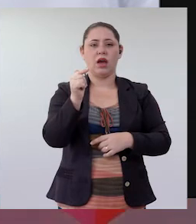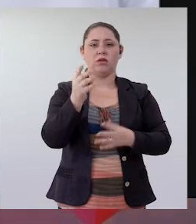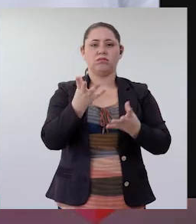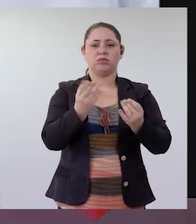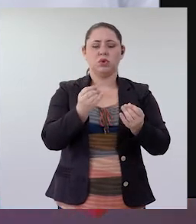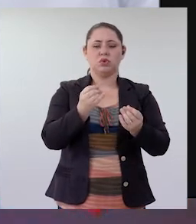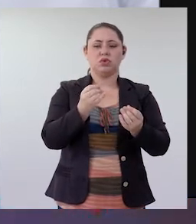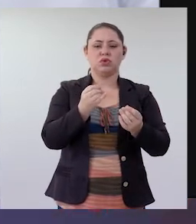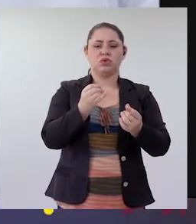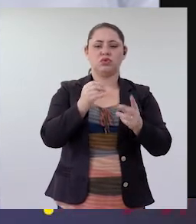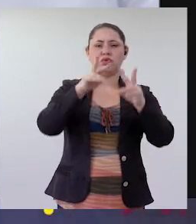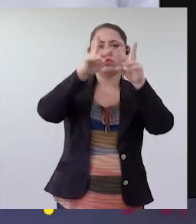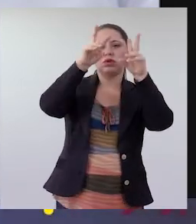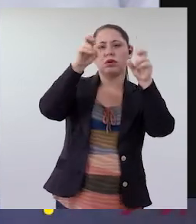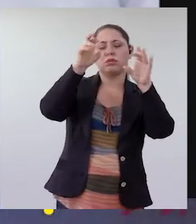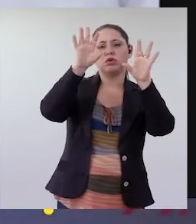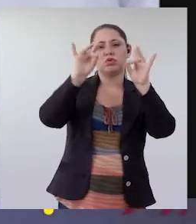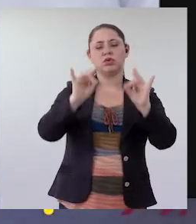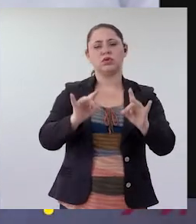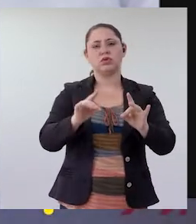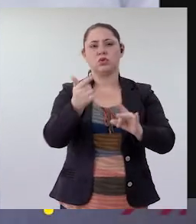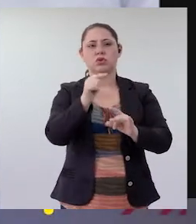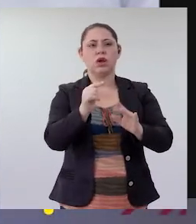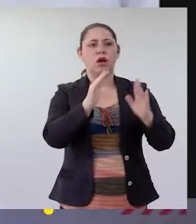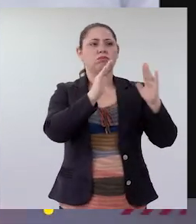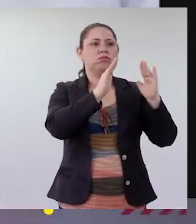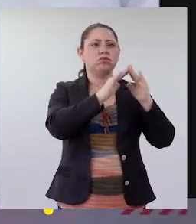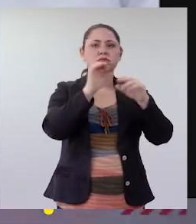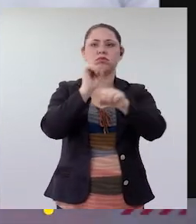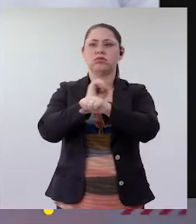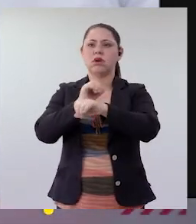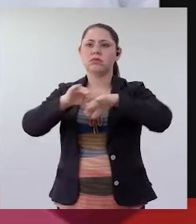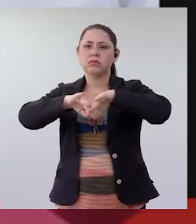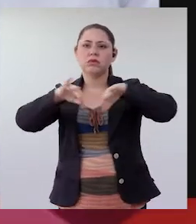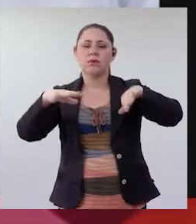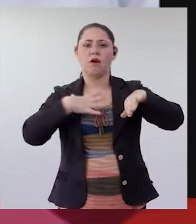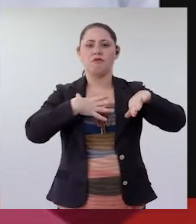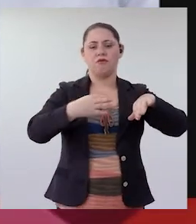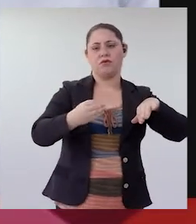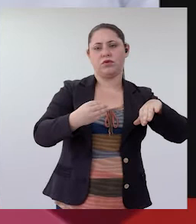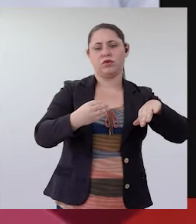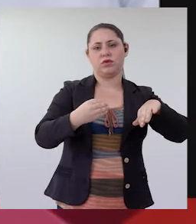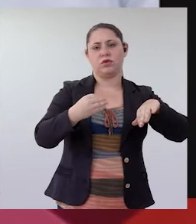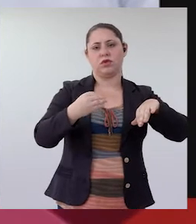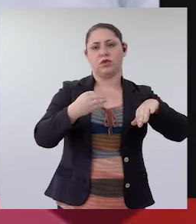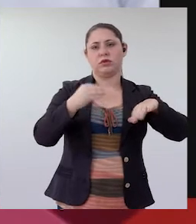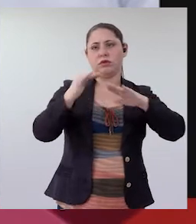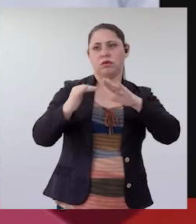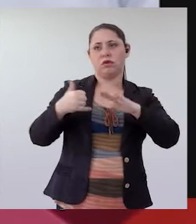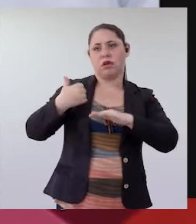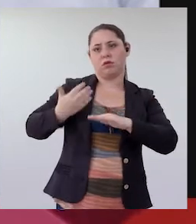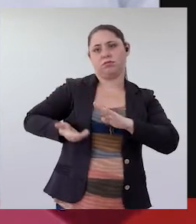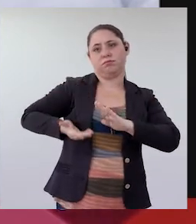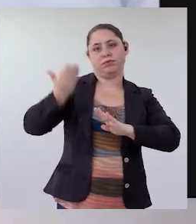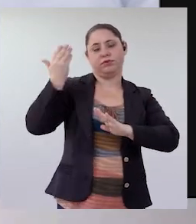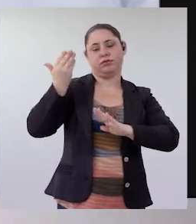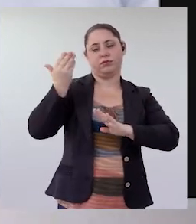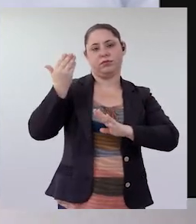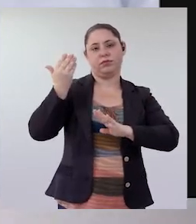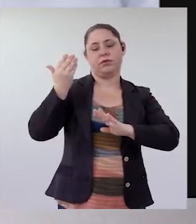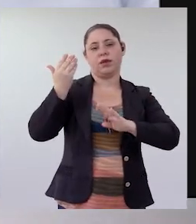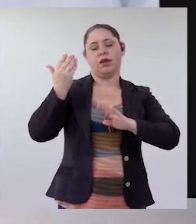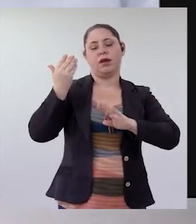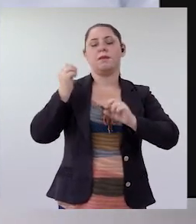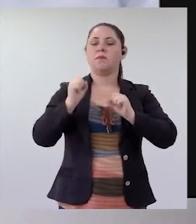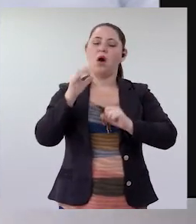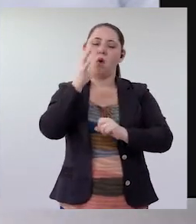serem discutidas, por exemplo, se não tiverem bens a partilhar, se não tiverem filhos, né, ainda que maiores,